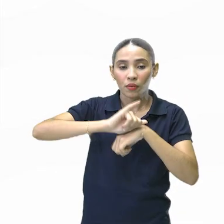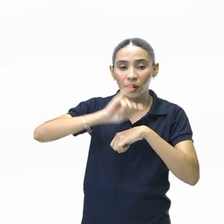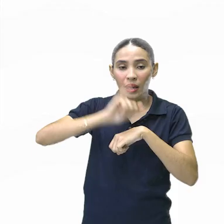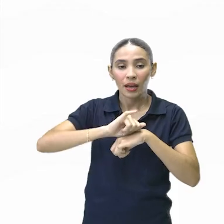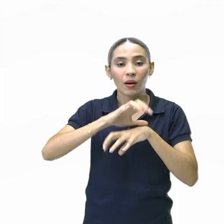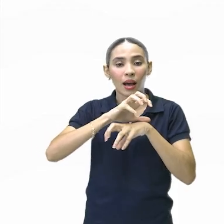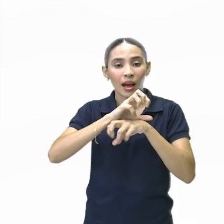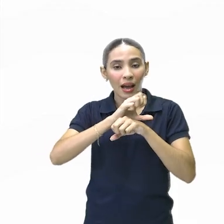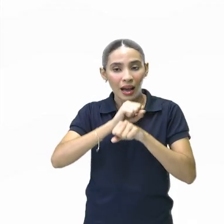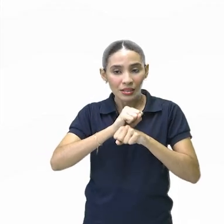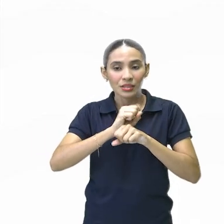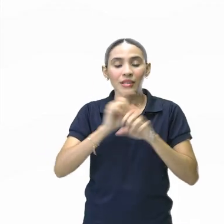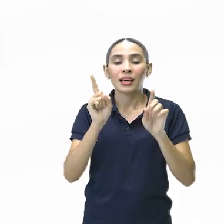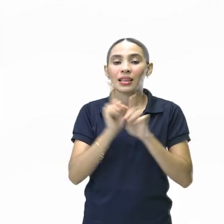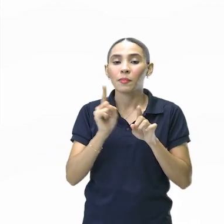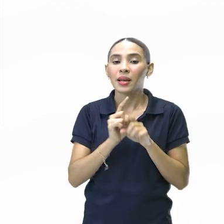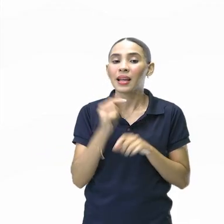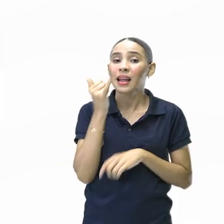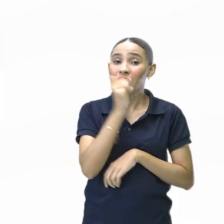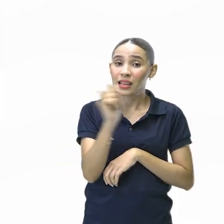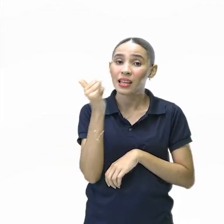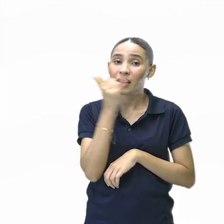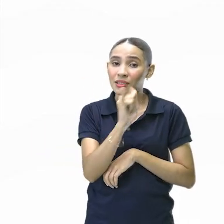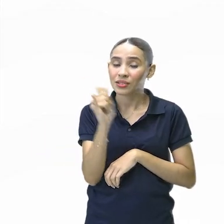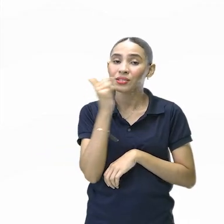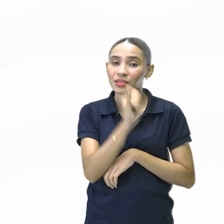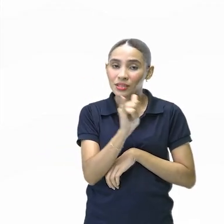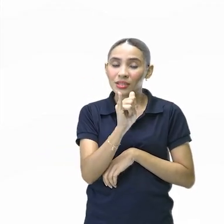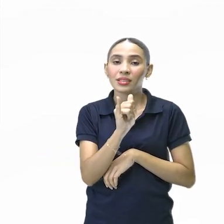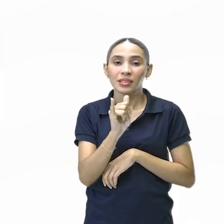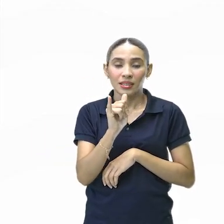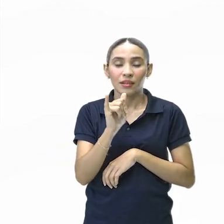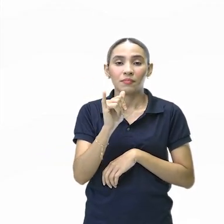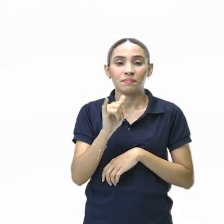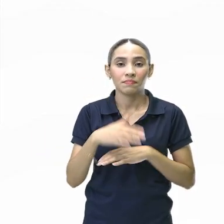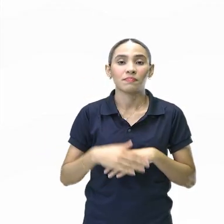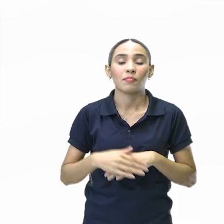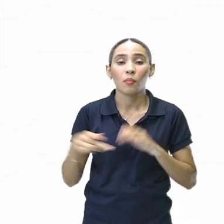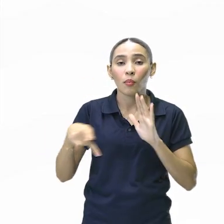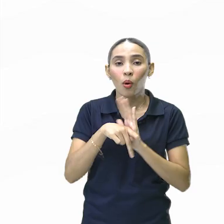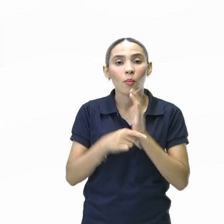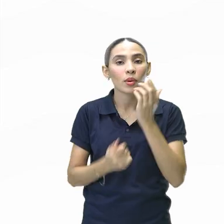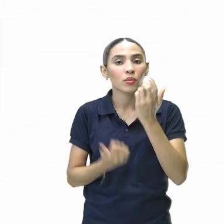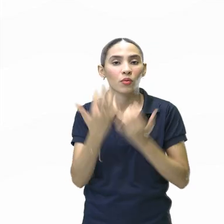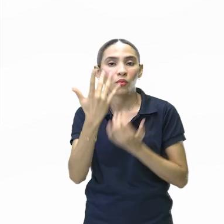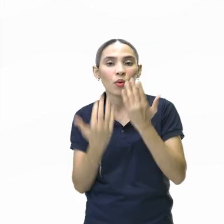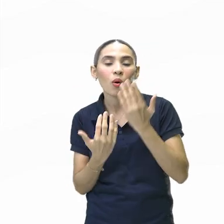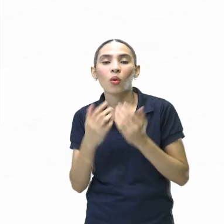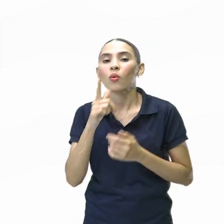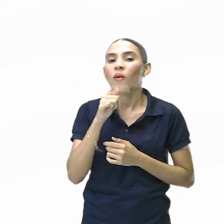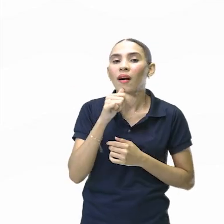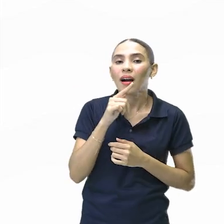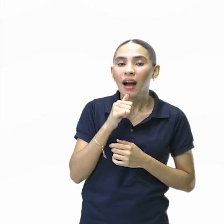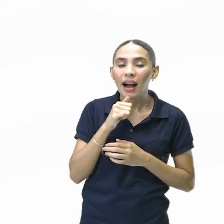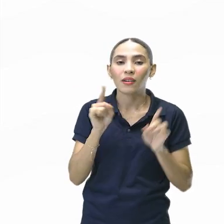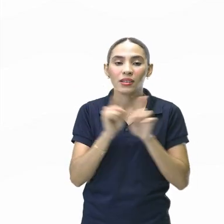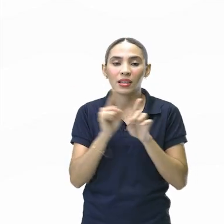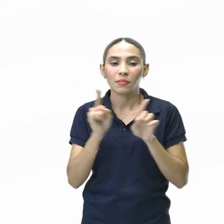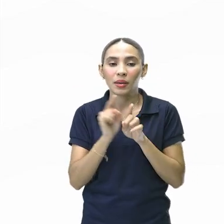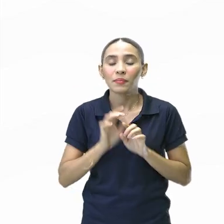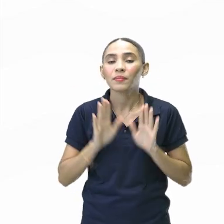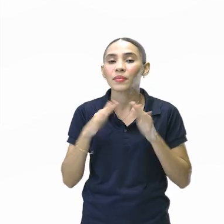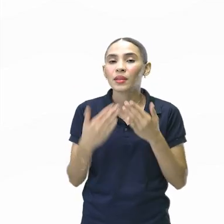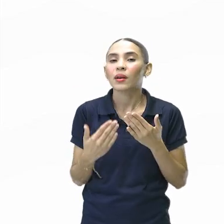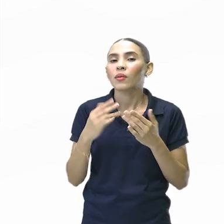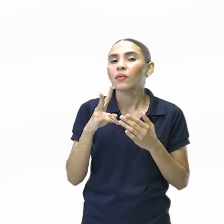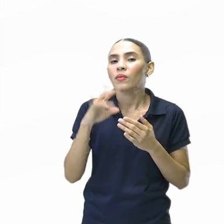a argila e a própria energia, né? A energia em potencial, vinda do fogo, vinda da água represada. Então,